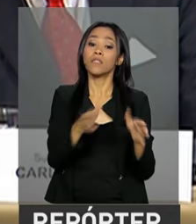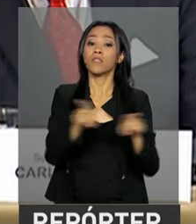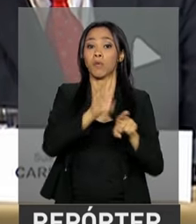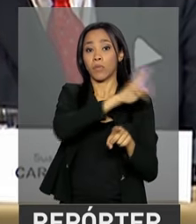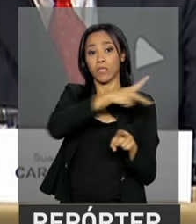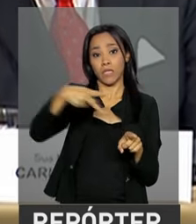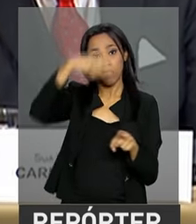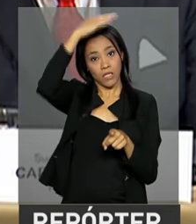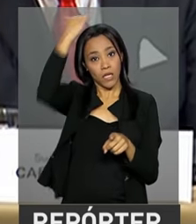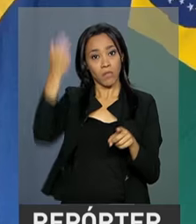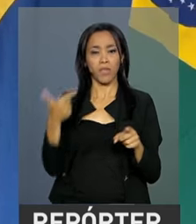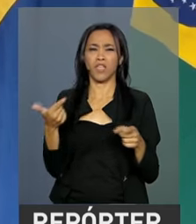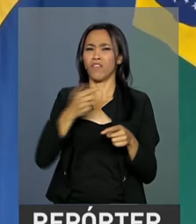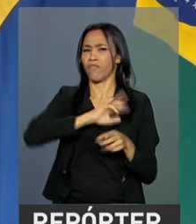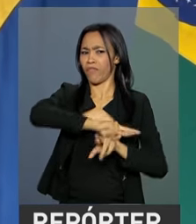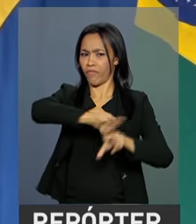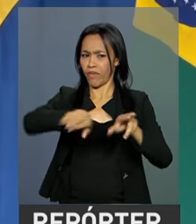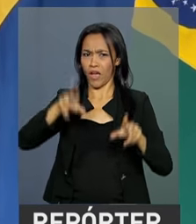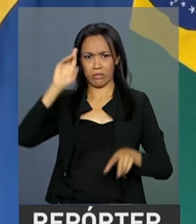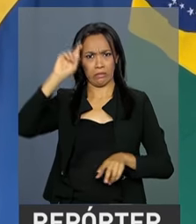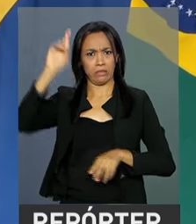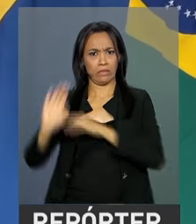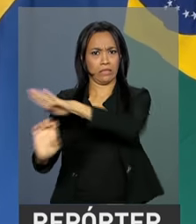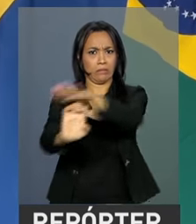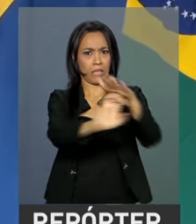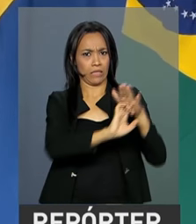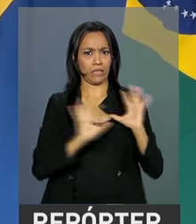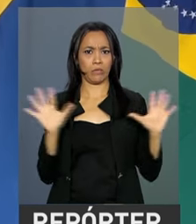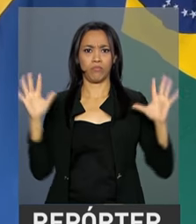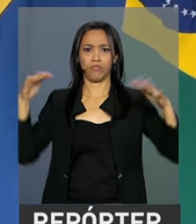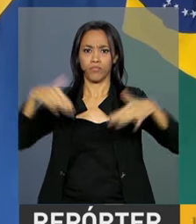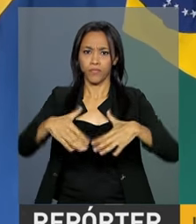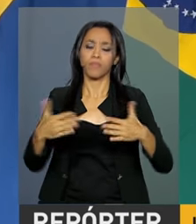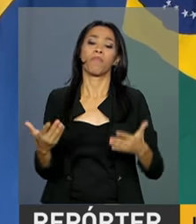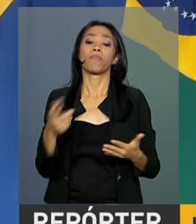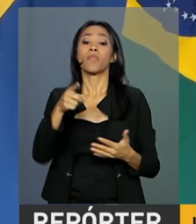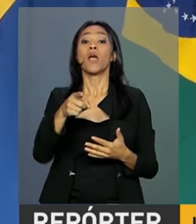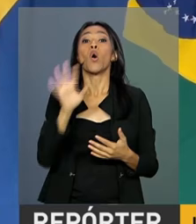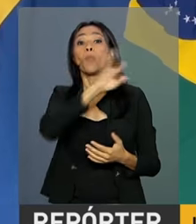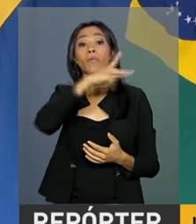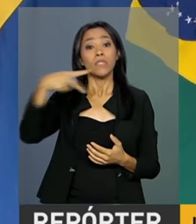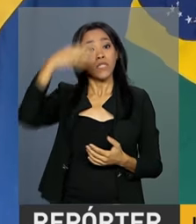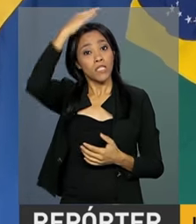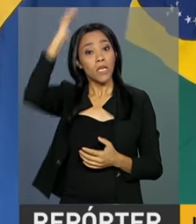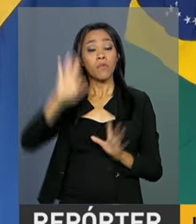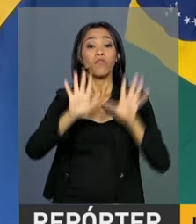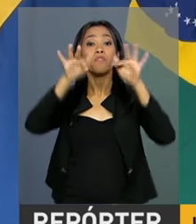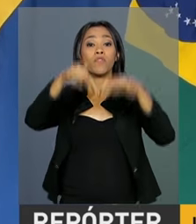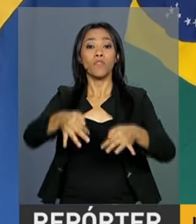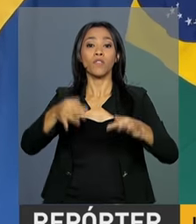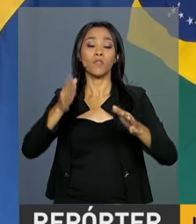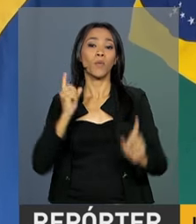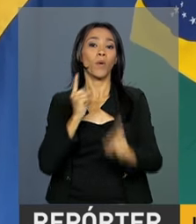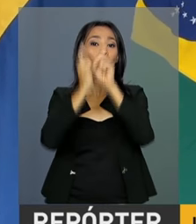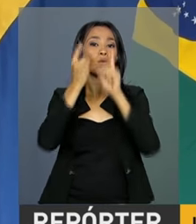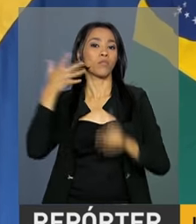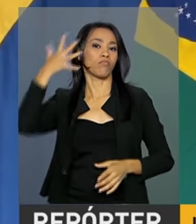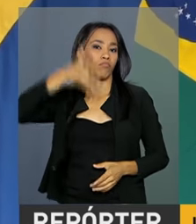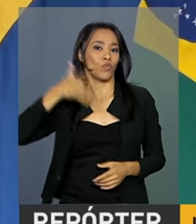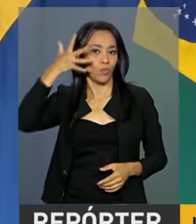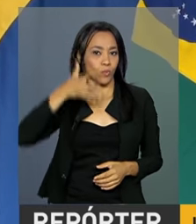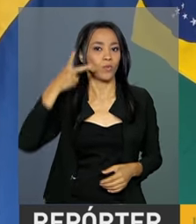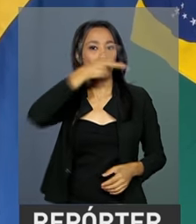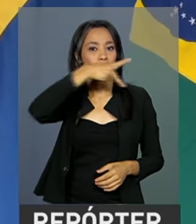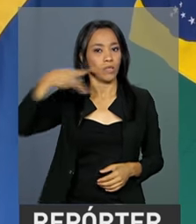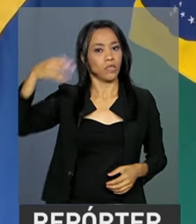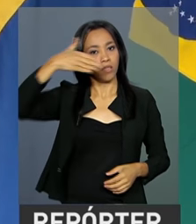empresariais o presidente michel temer fez o discurso de encerramento do fórum ao lado do rei da suécia ele disse aos empresários que